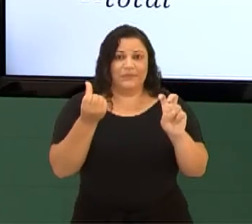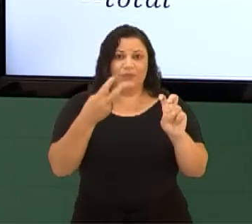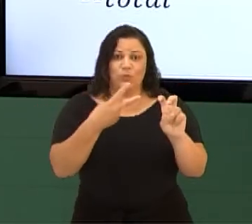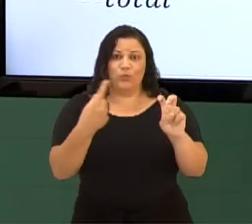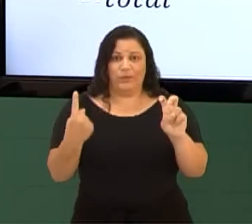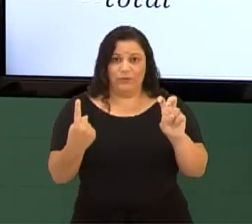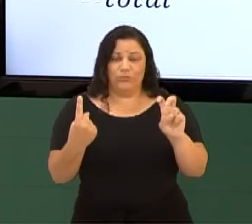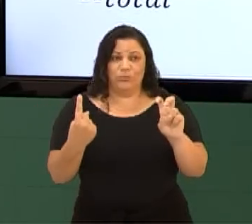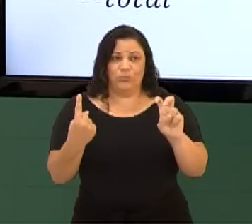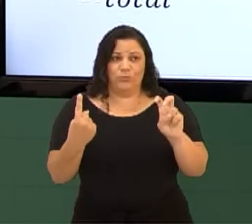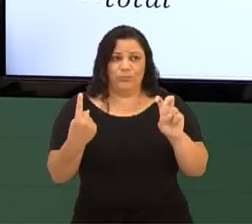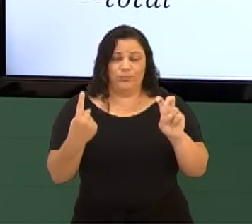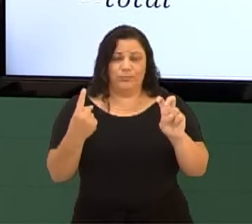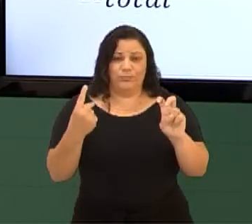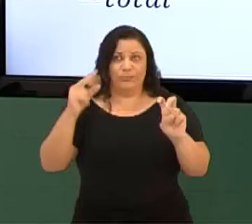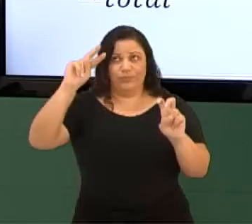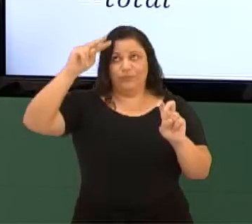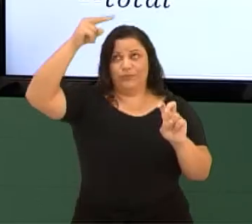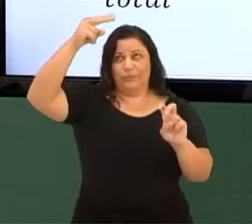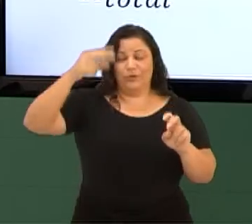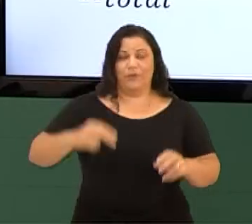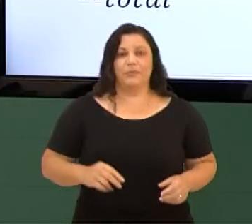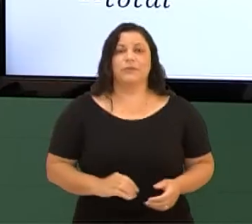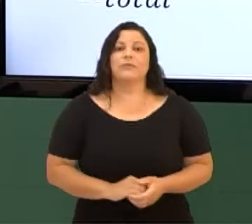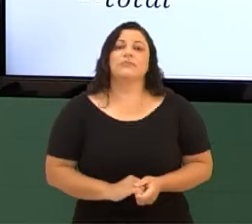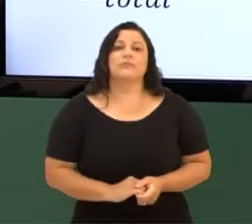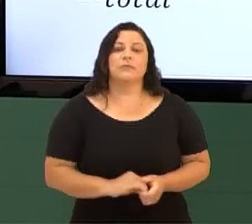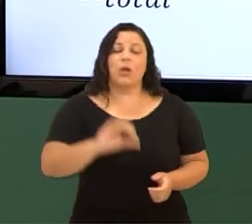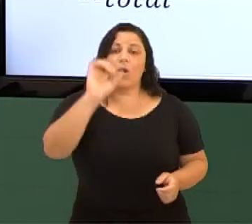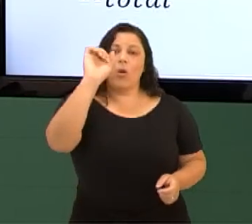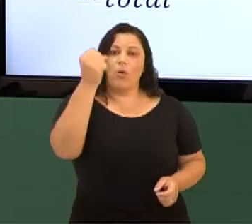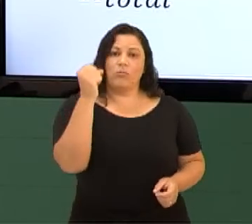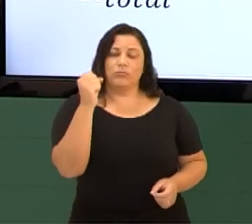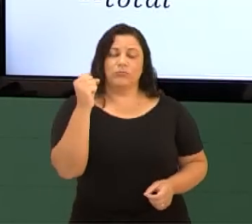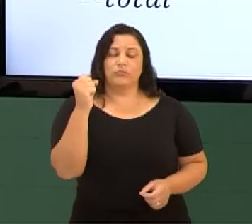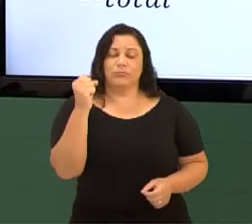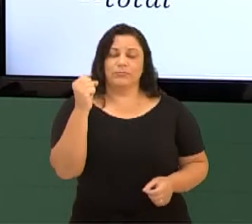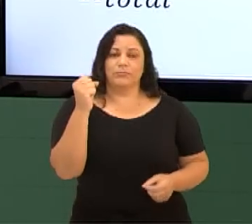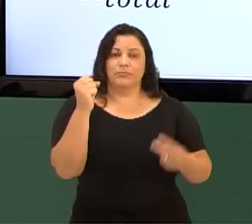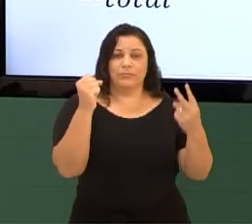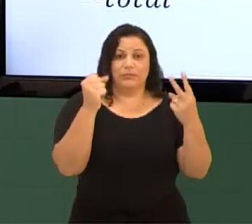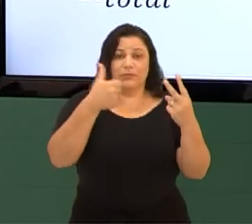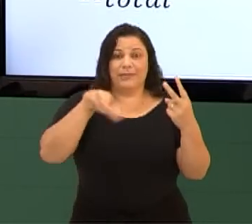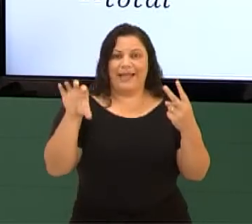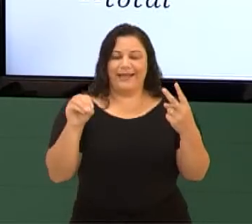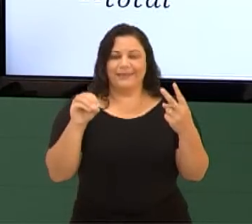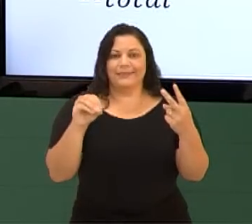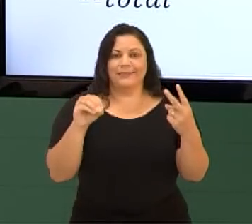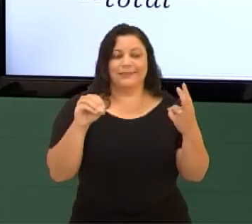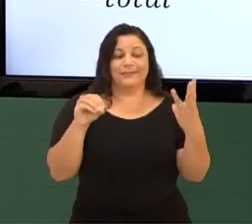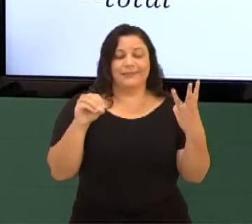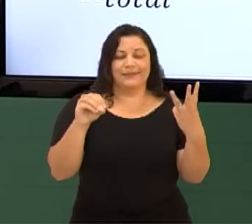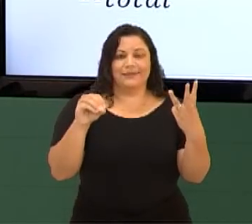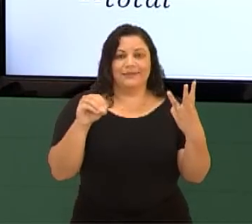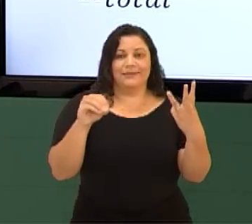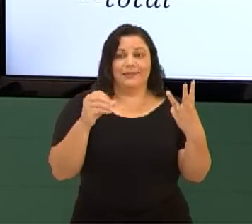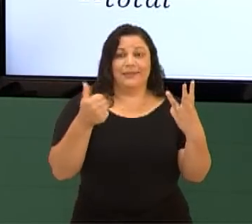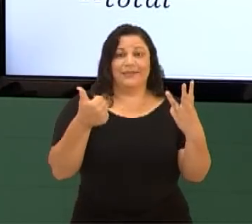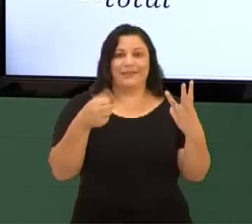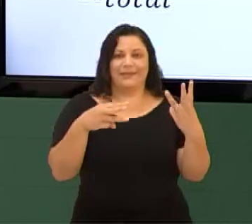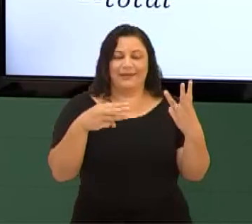21. Sobe 2. 8 mais 2, 10. 10 mais 3,